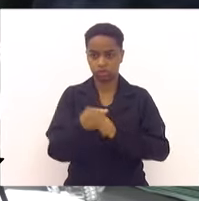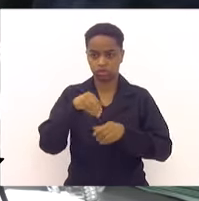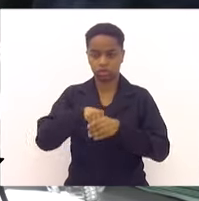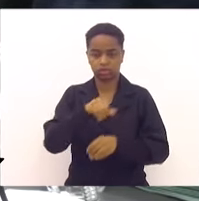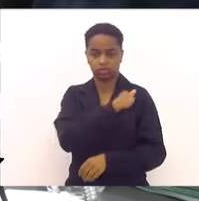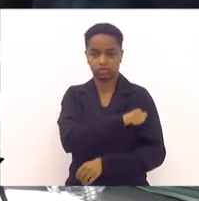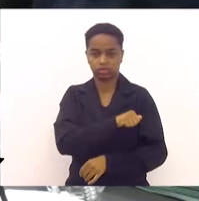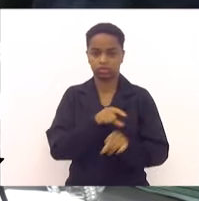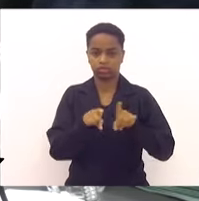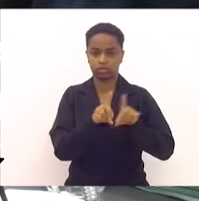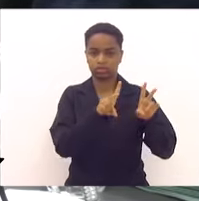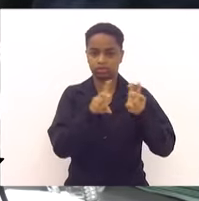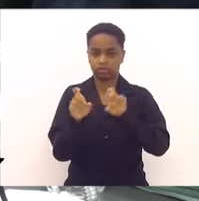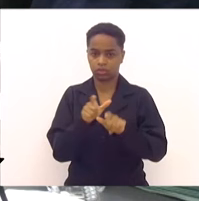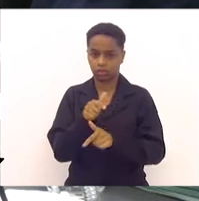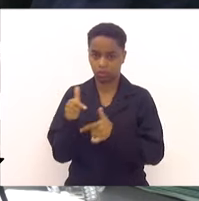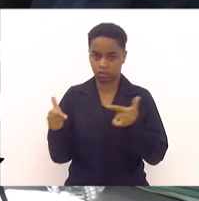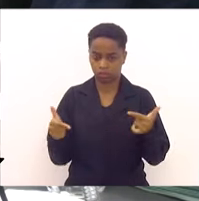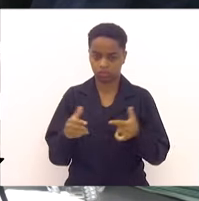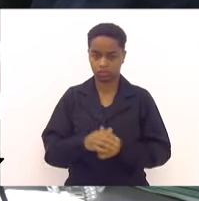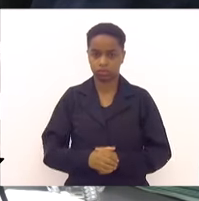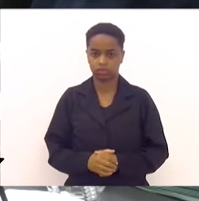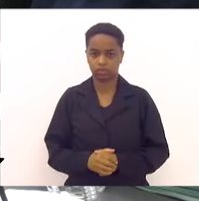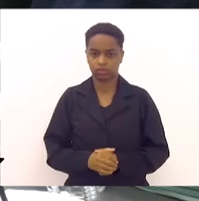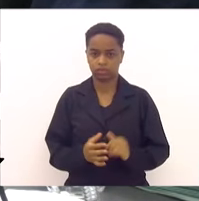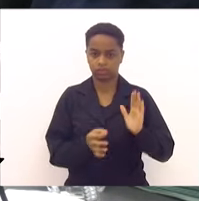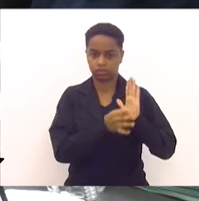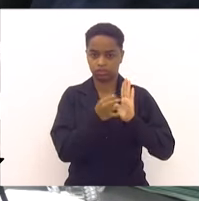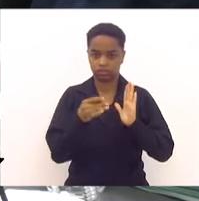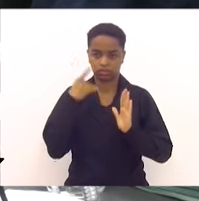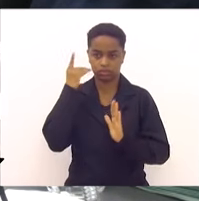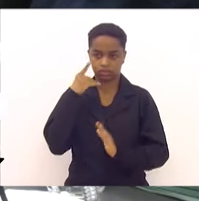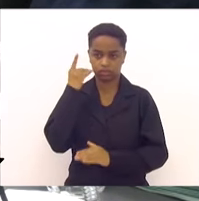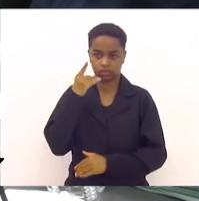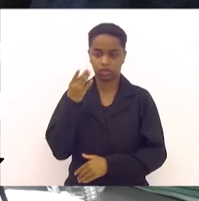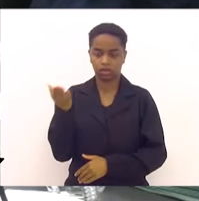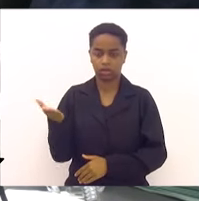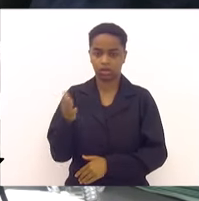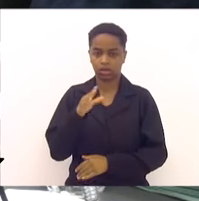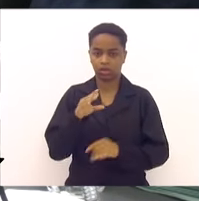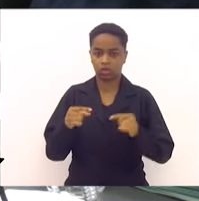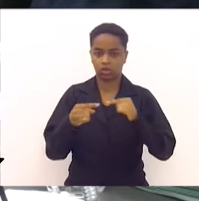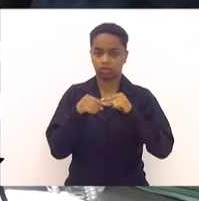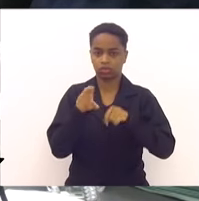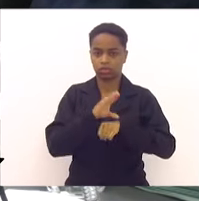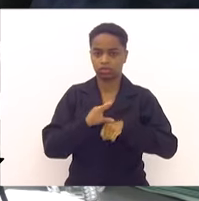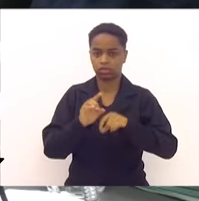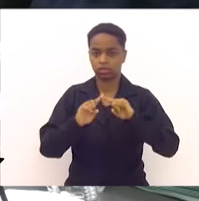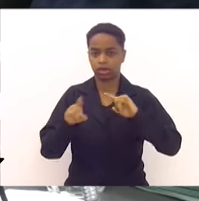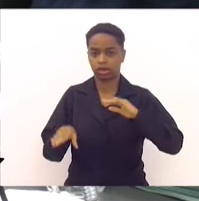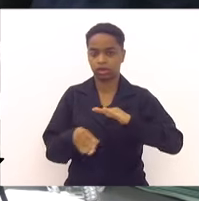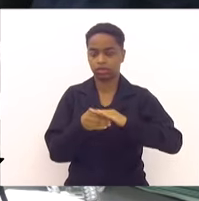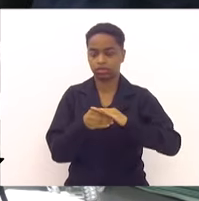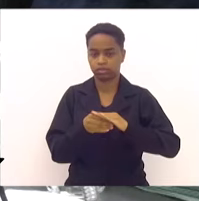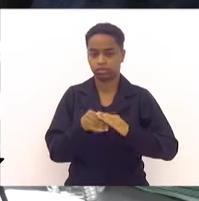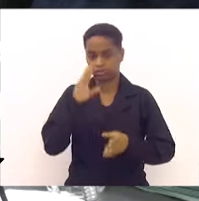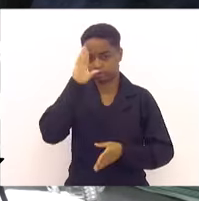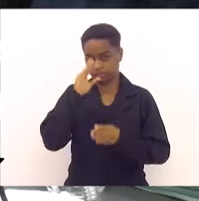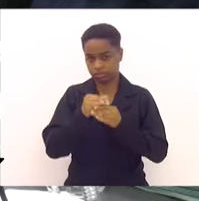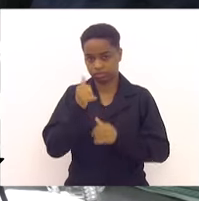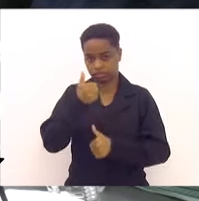dá outras providências. O parecer do deputado Filipinho Raves foi pela constitucionalidade com emendas, concluindo